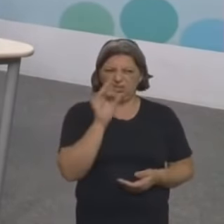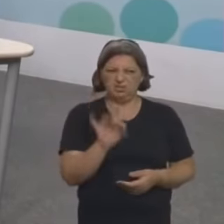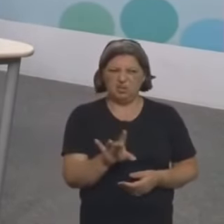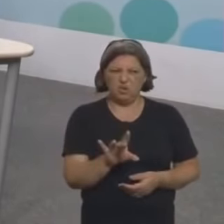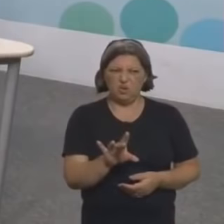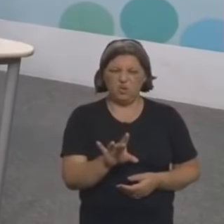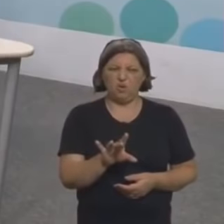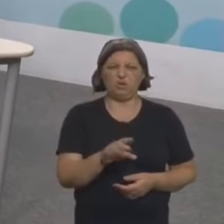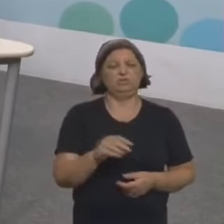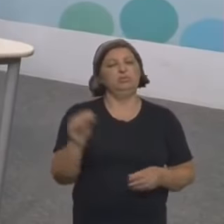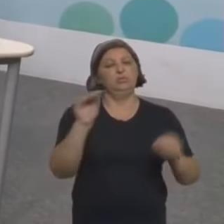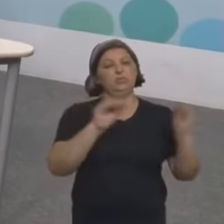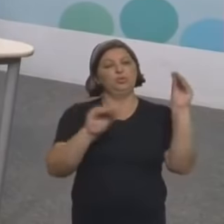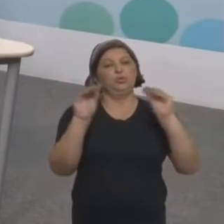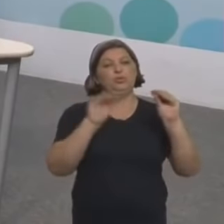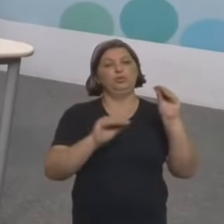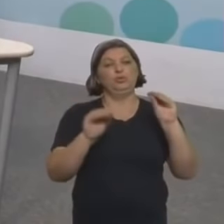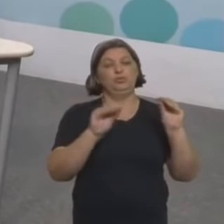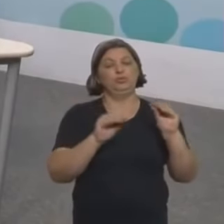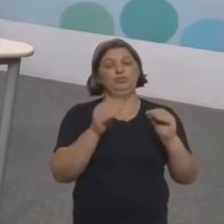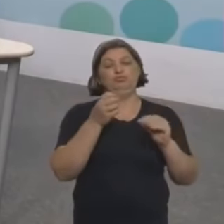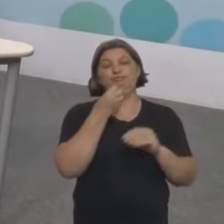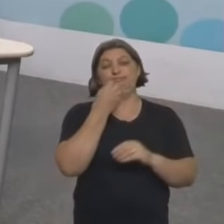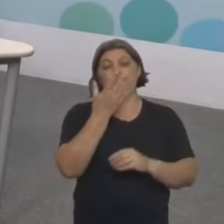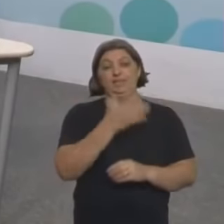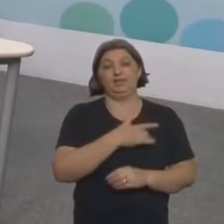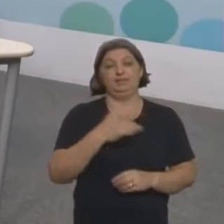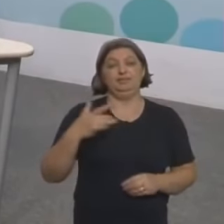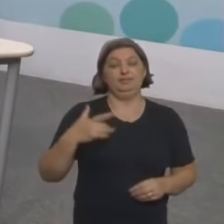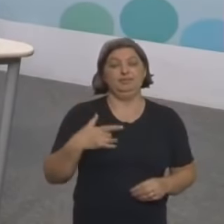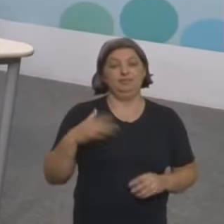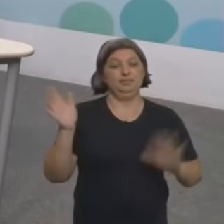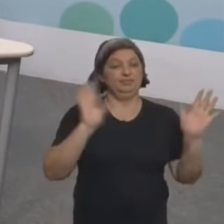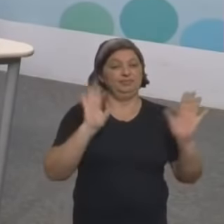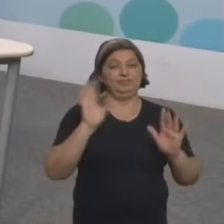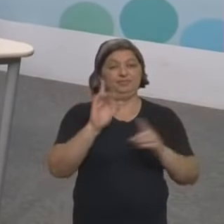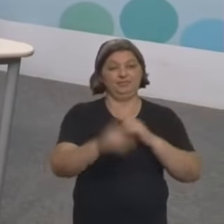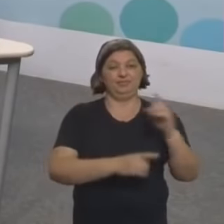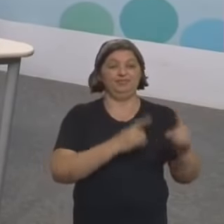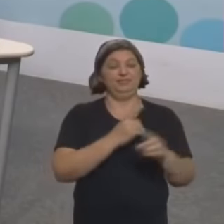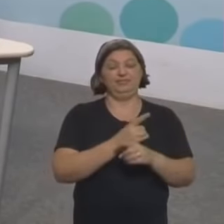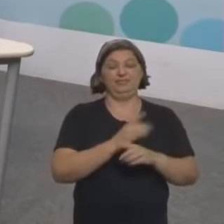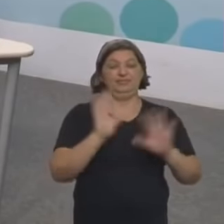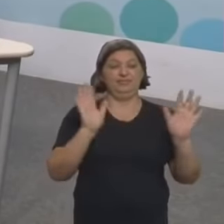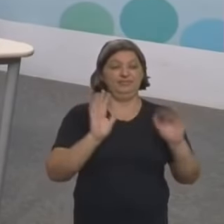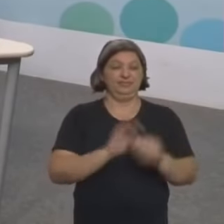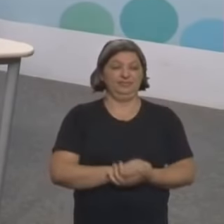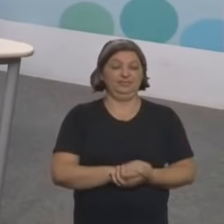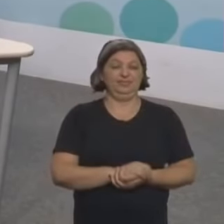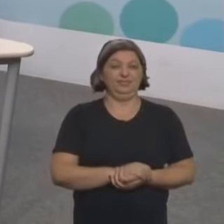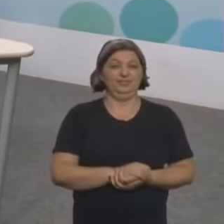Paulinha? Um beijo, gente. Fiquem bem. E é isso, até a próxima. Beijo. Obrigada.